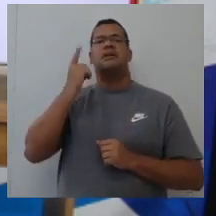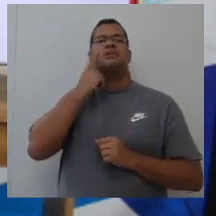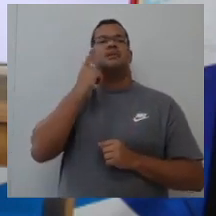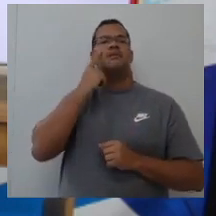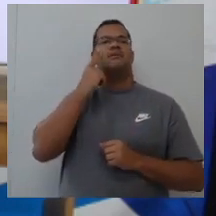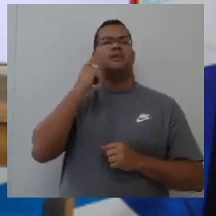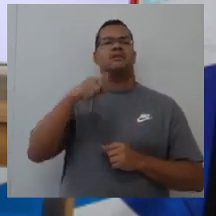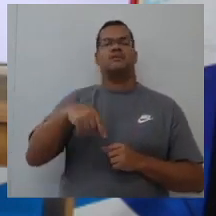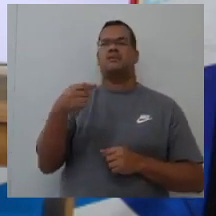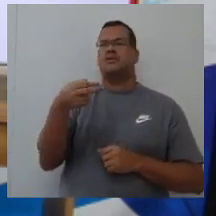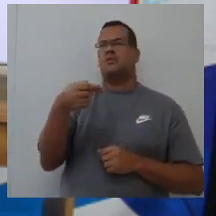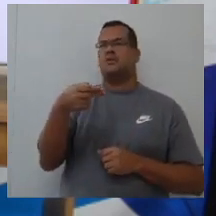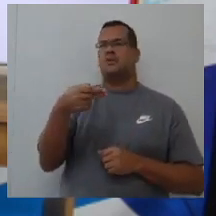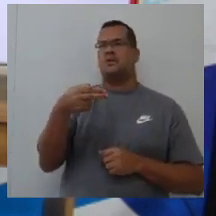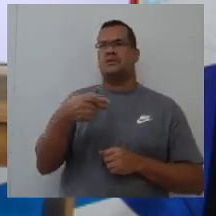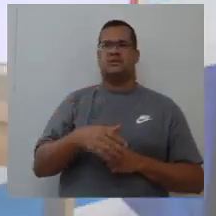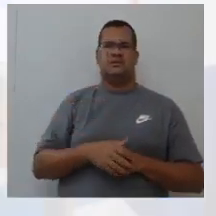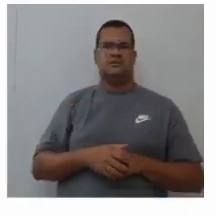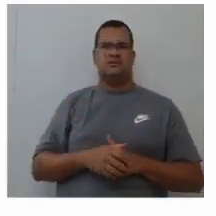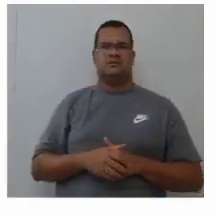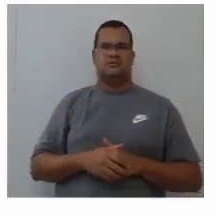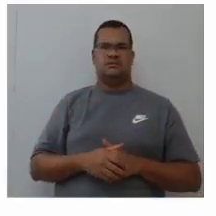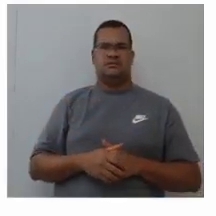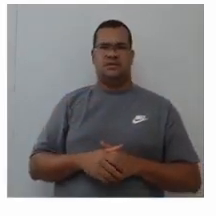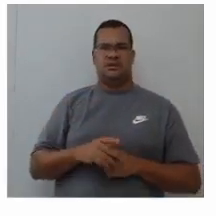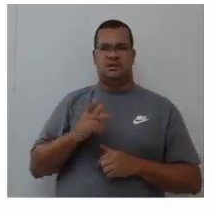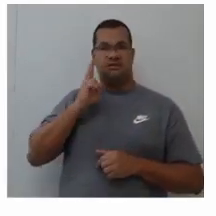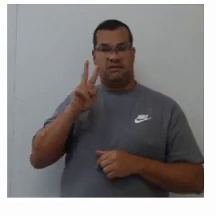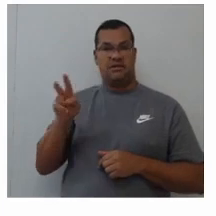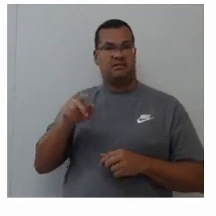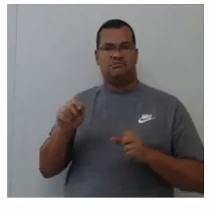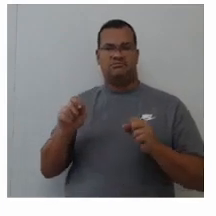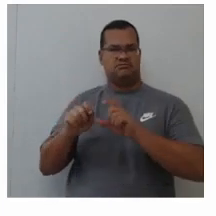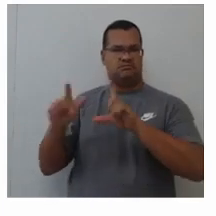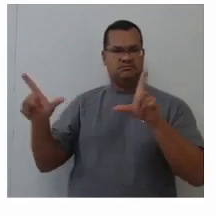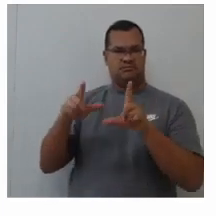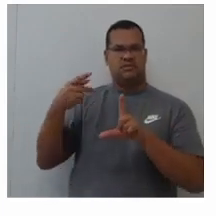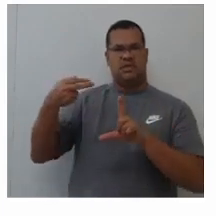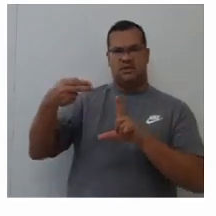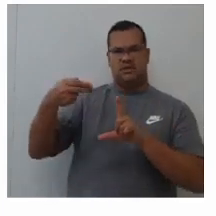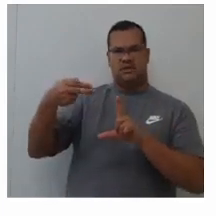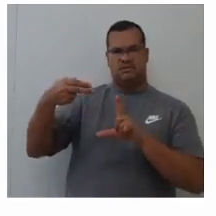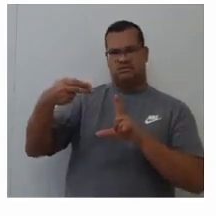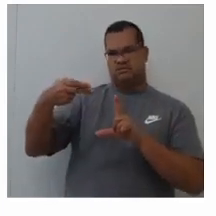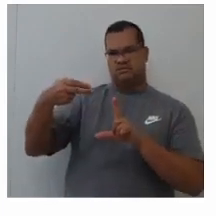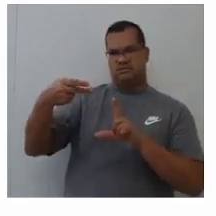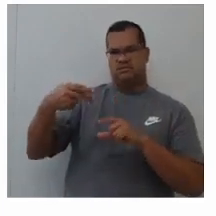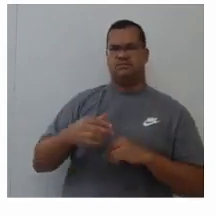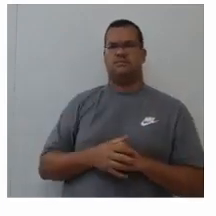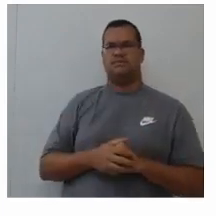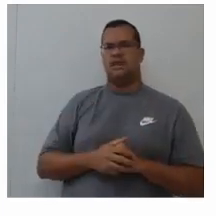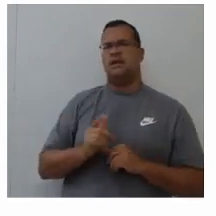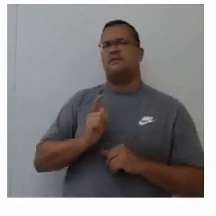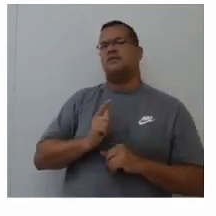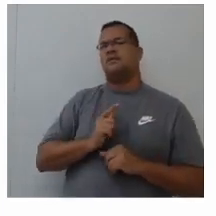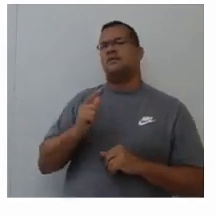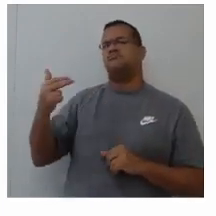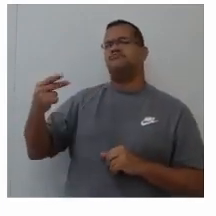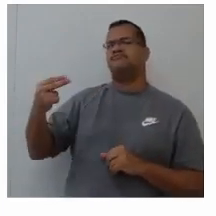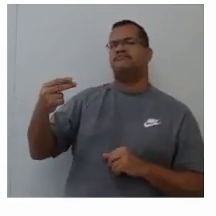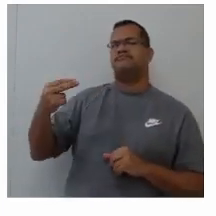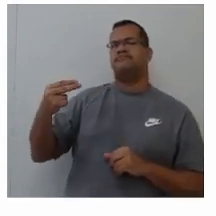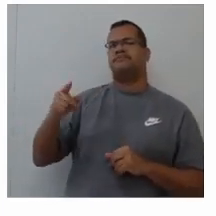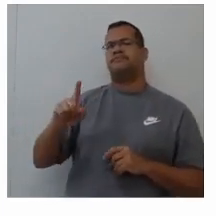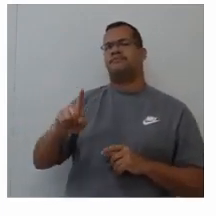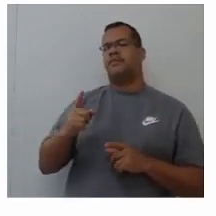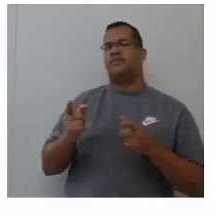a igualdade que aparece ali? Tá vendo ali na sua tela? Ok? Uma igualdade. Vai aparecer agora, então,